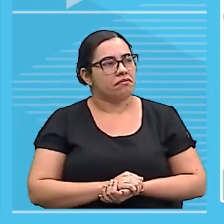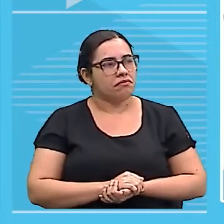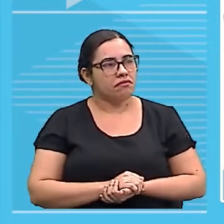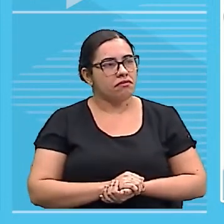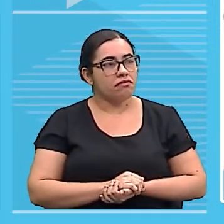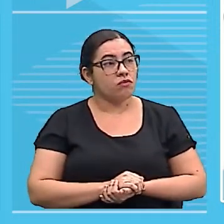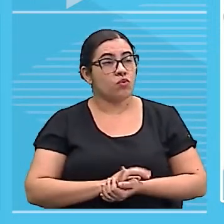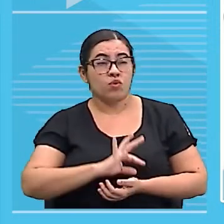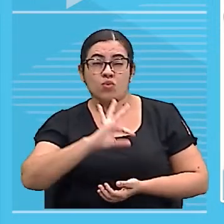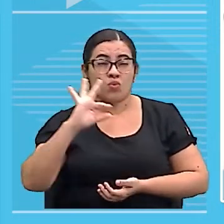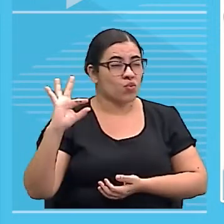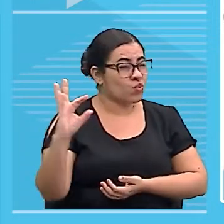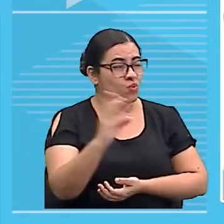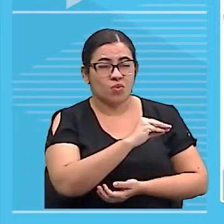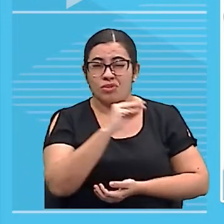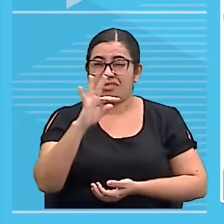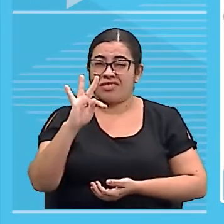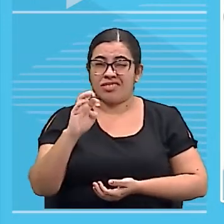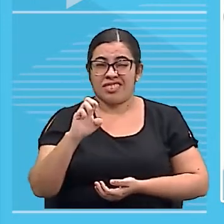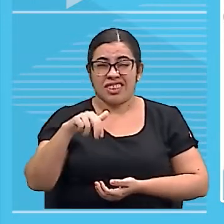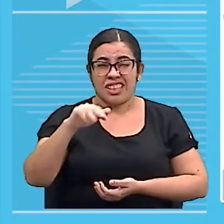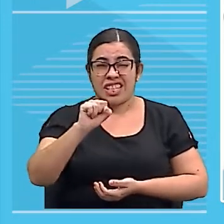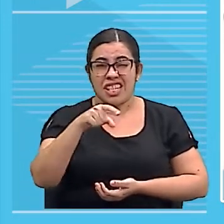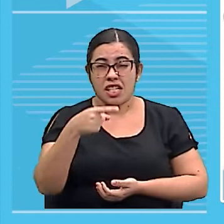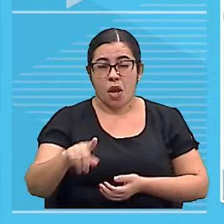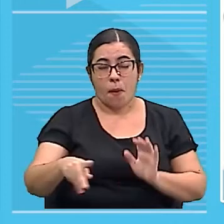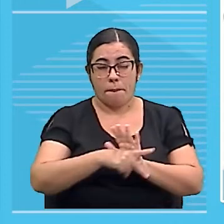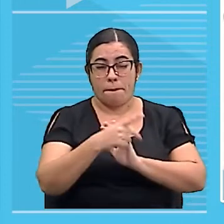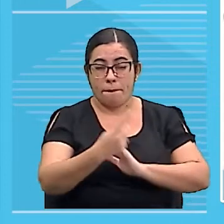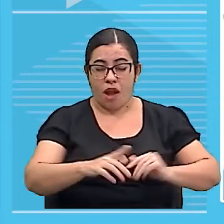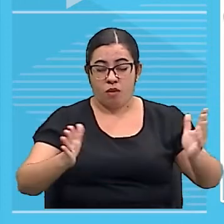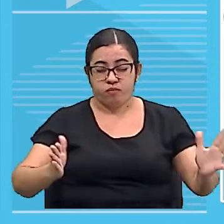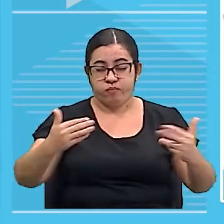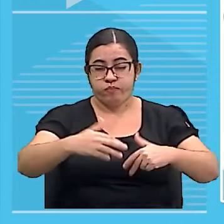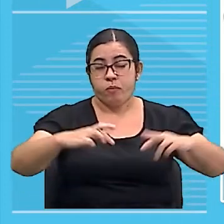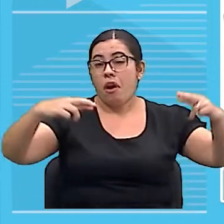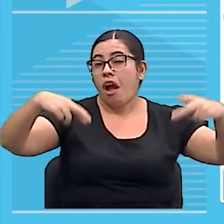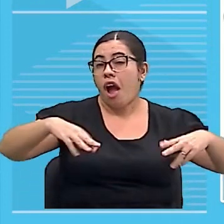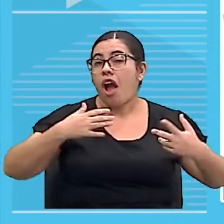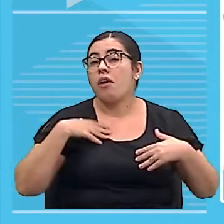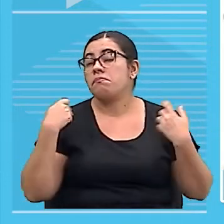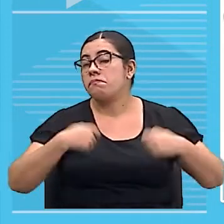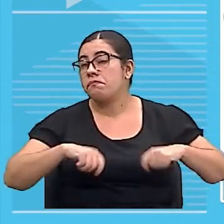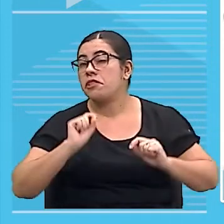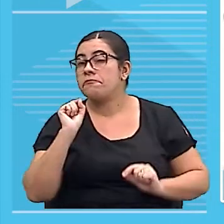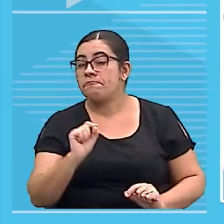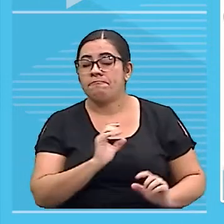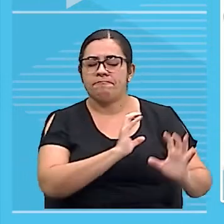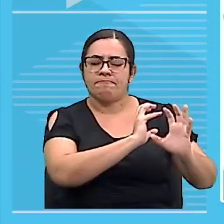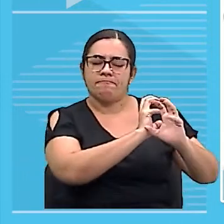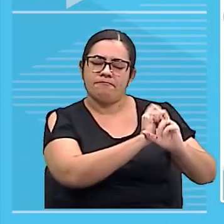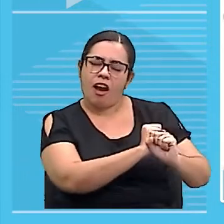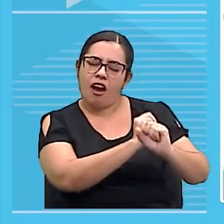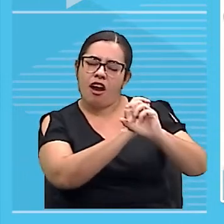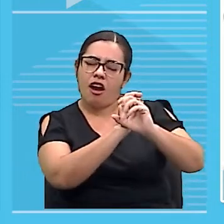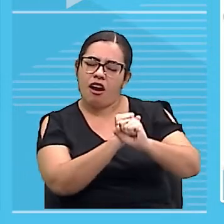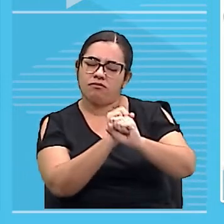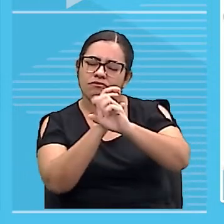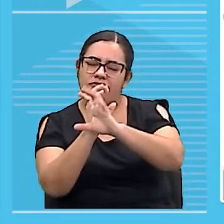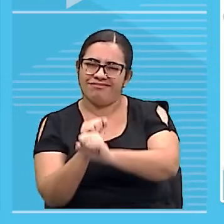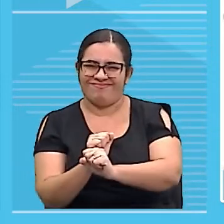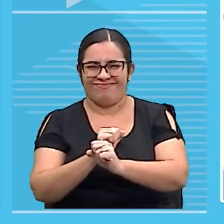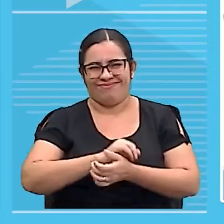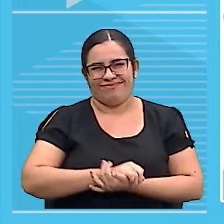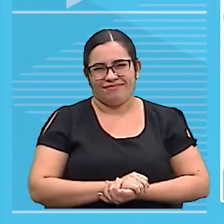atenção total da bateria eu tenho então Se somar as